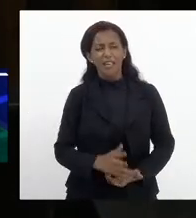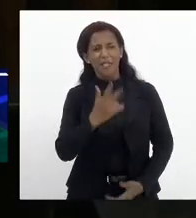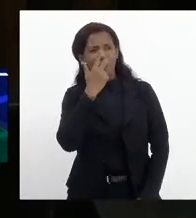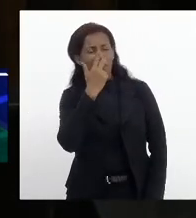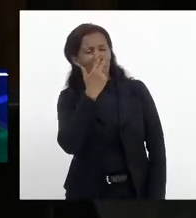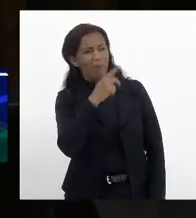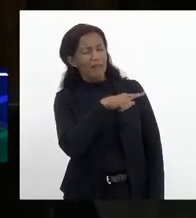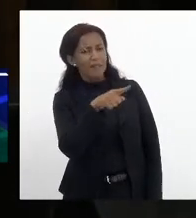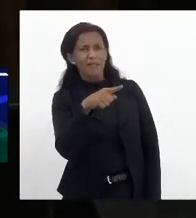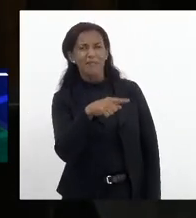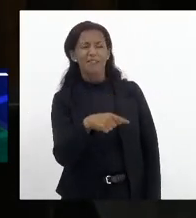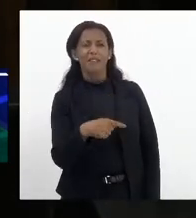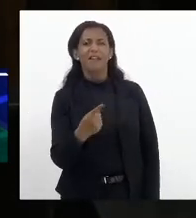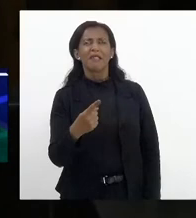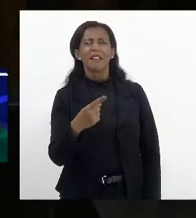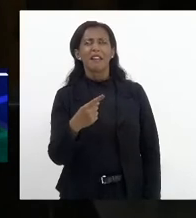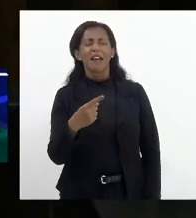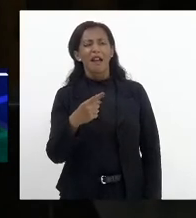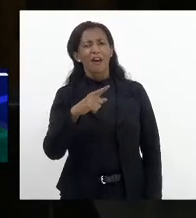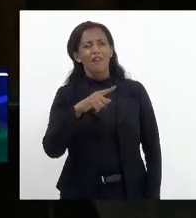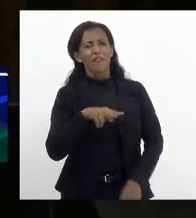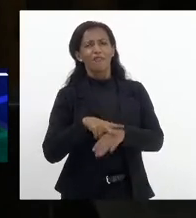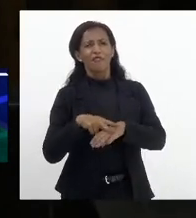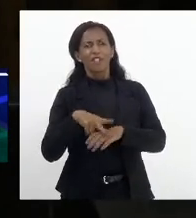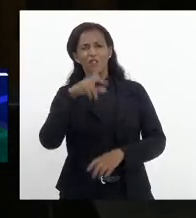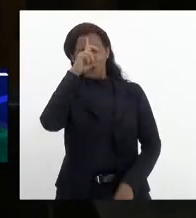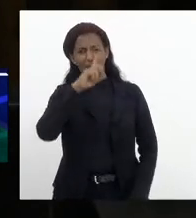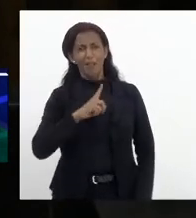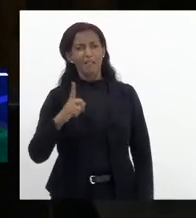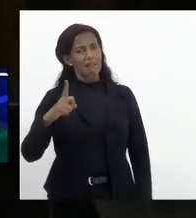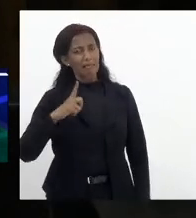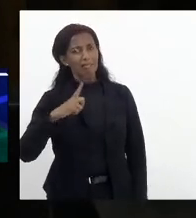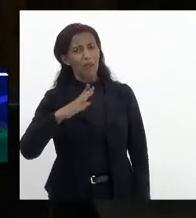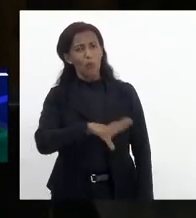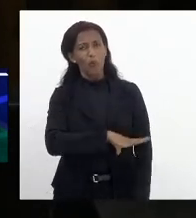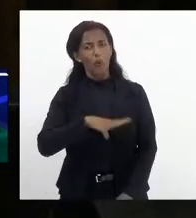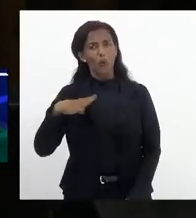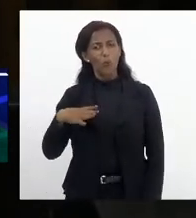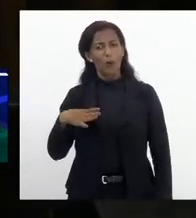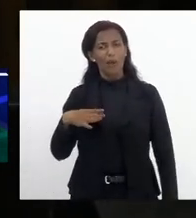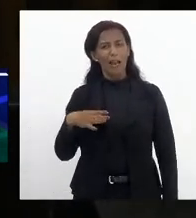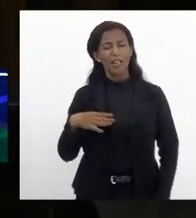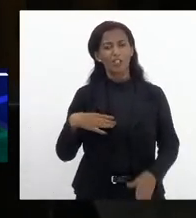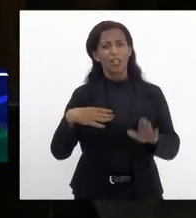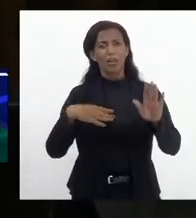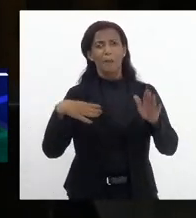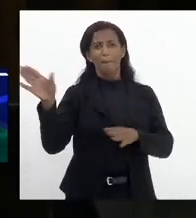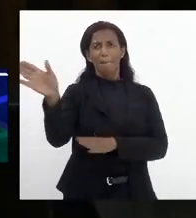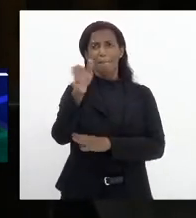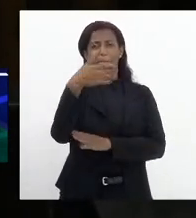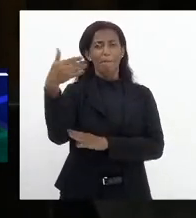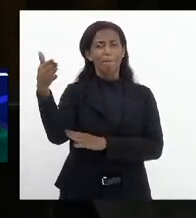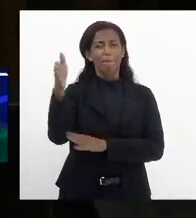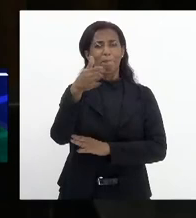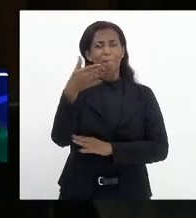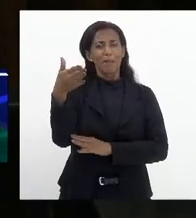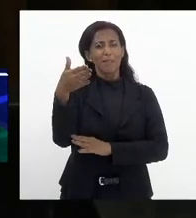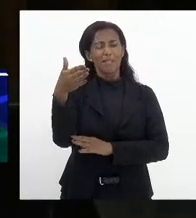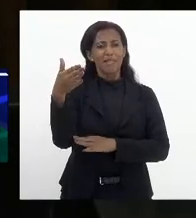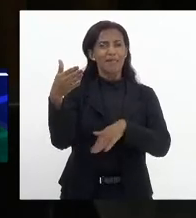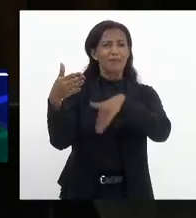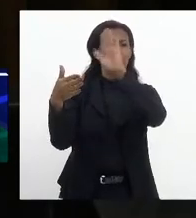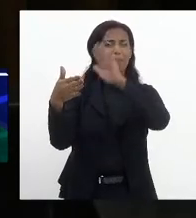amarelo, querendo, inclusive, ter o desplante de pintar a nossa bandeira, o nosso pavilhão nacional de